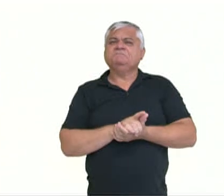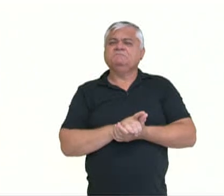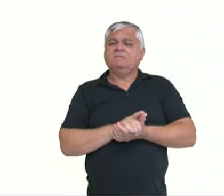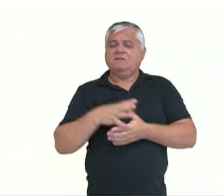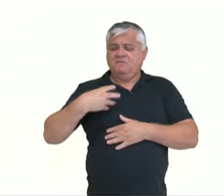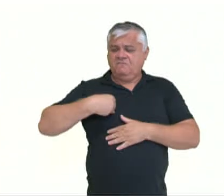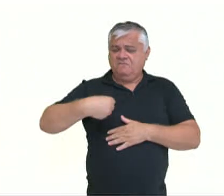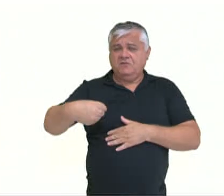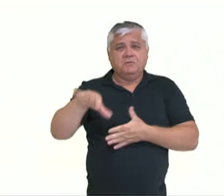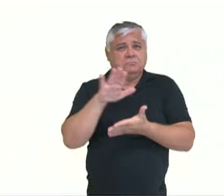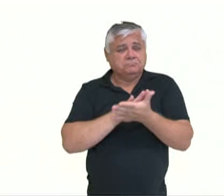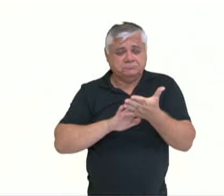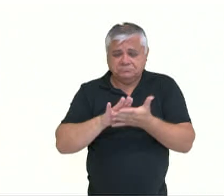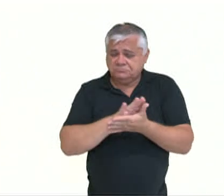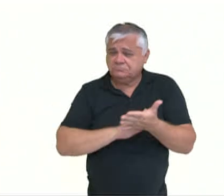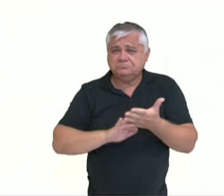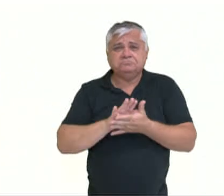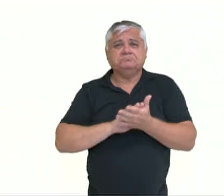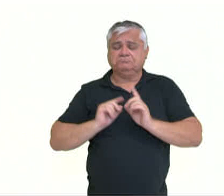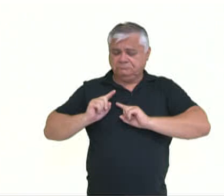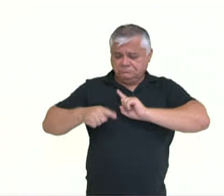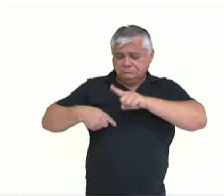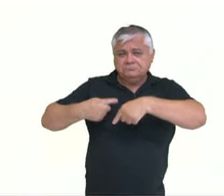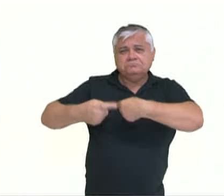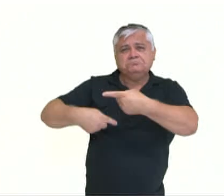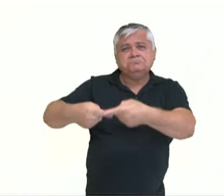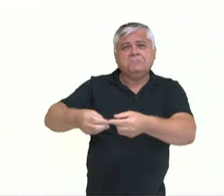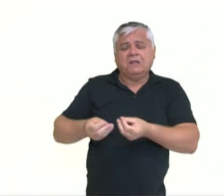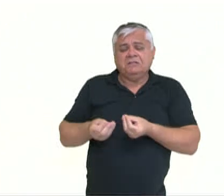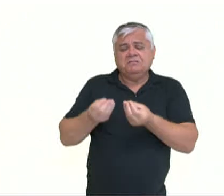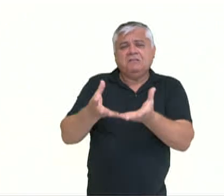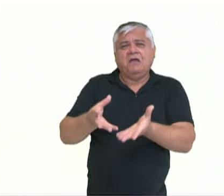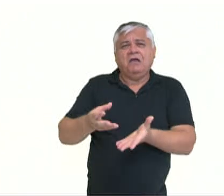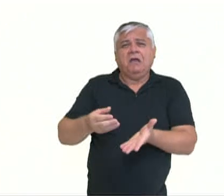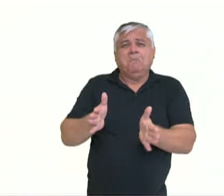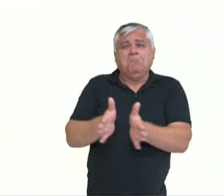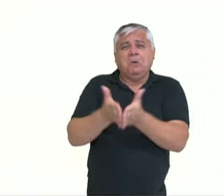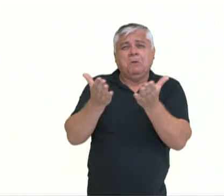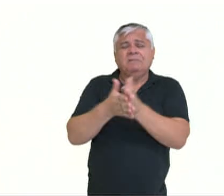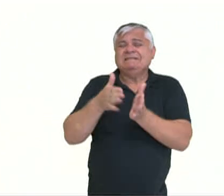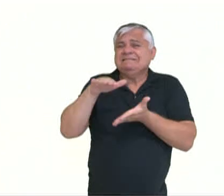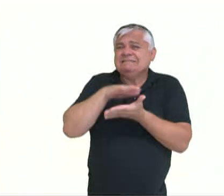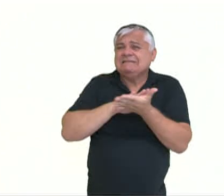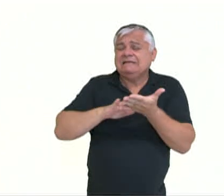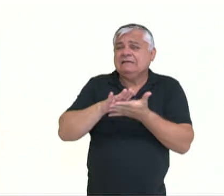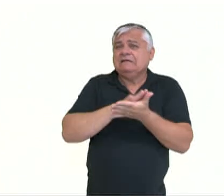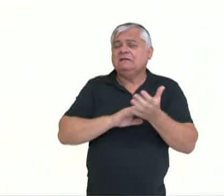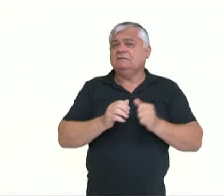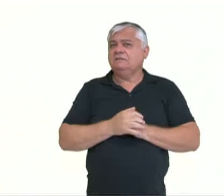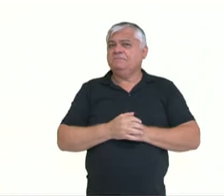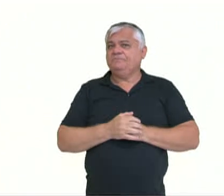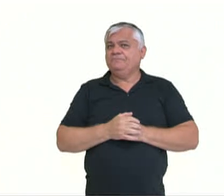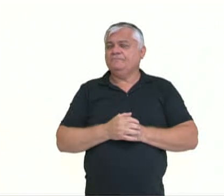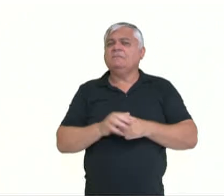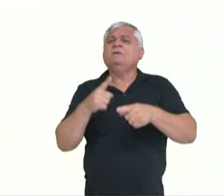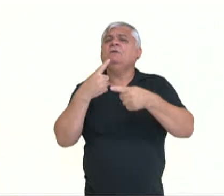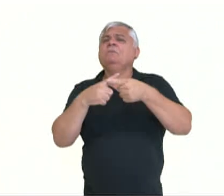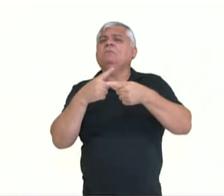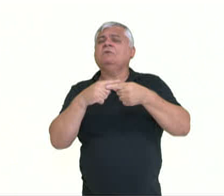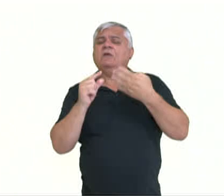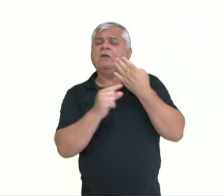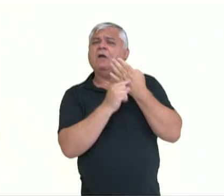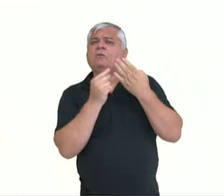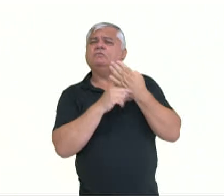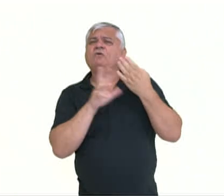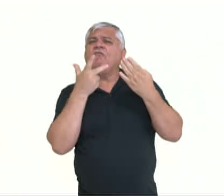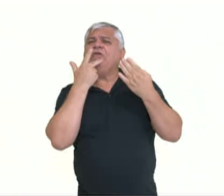tive filhos, não transmiti a nenhuma criatura o legado da nossa miséria. Por que o autor diz que lhe restou um